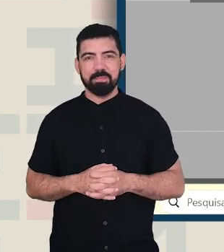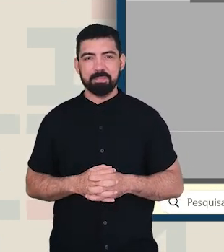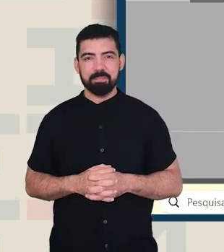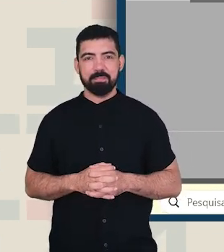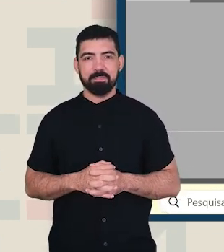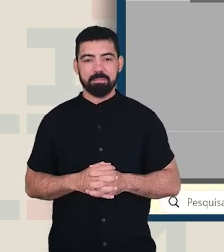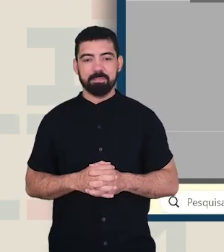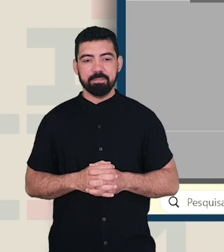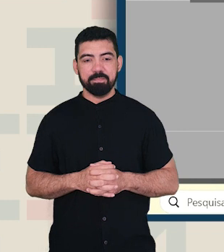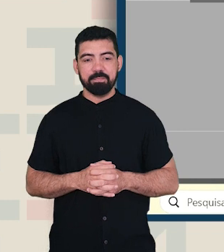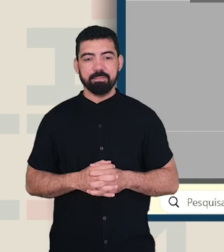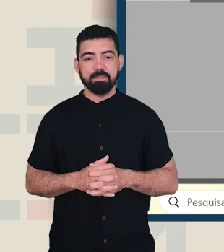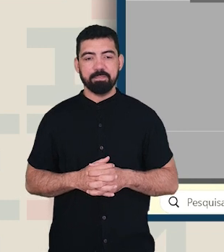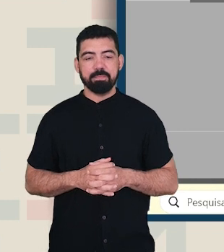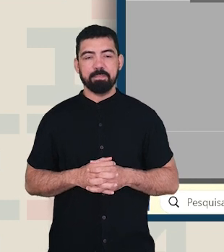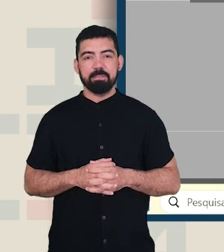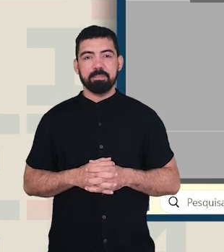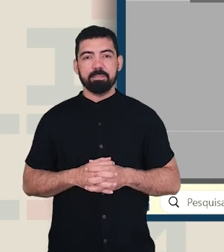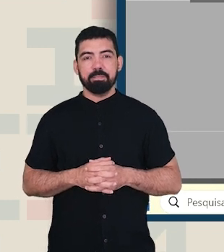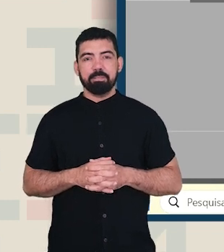A gente vai utilizar.